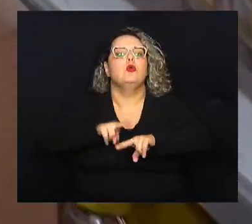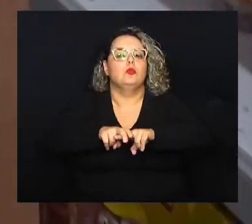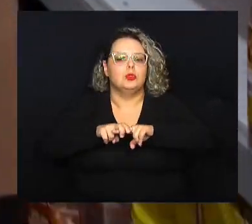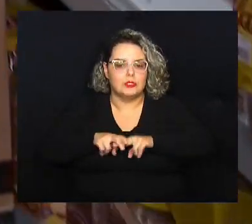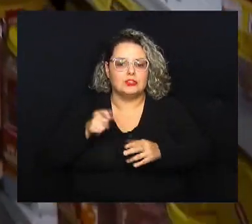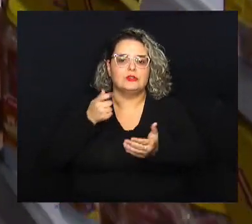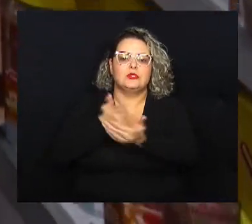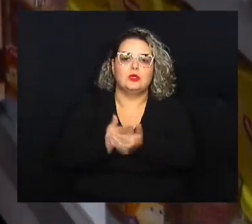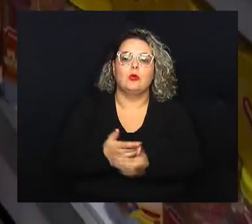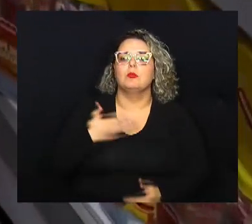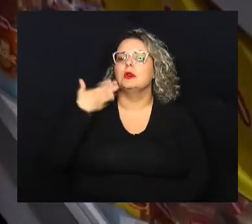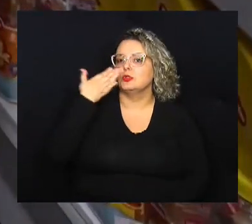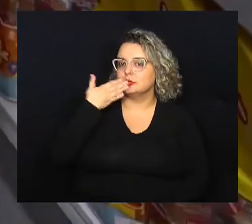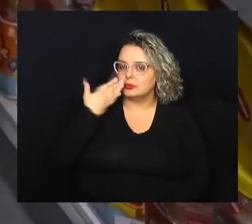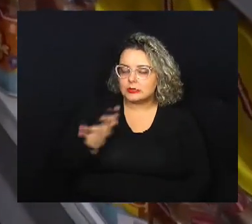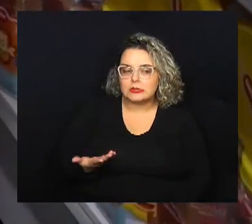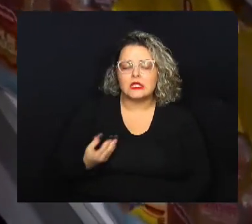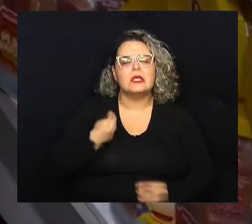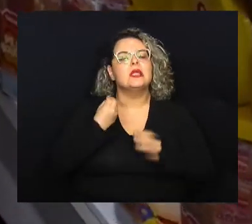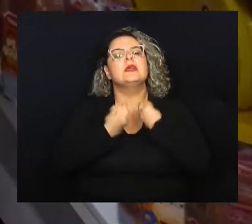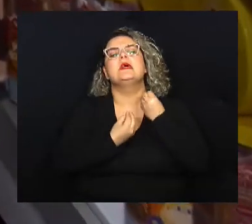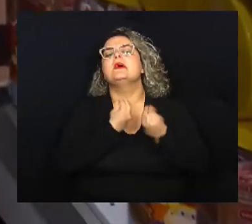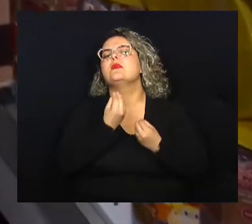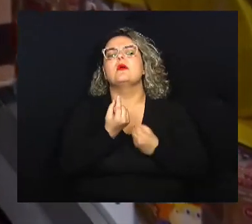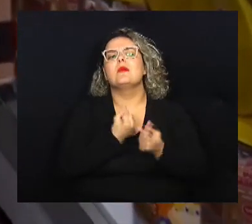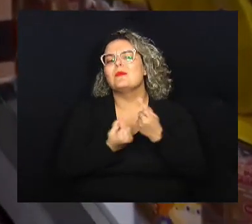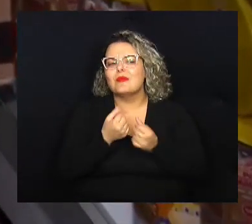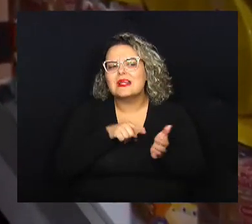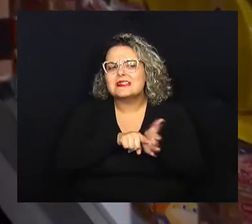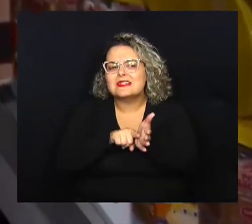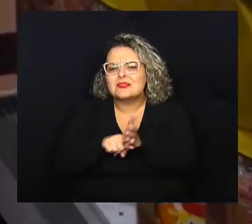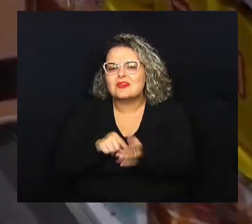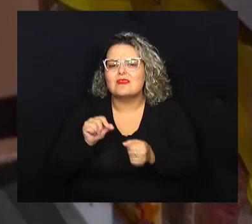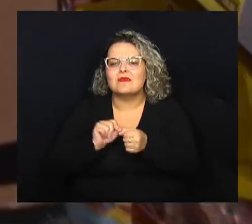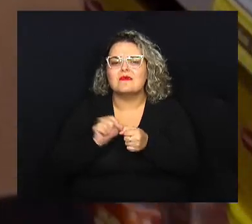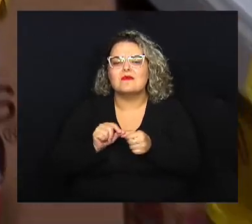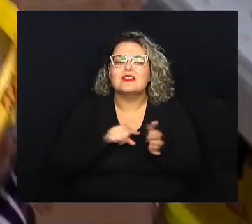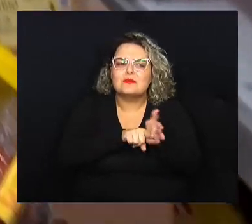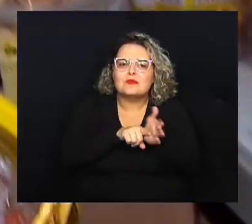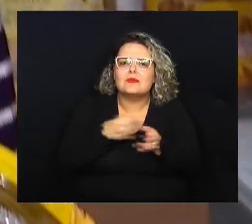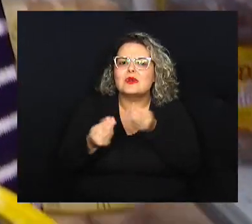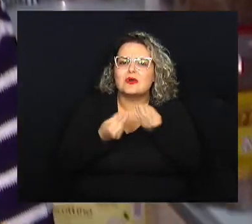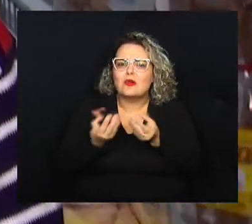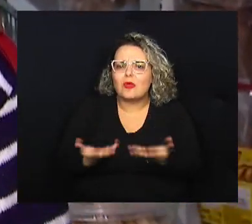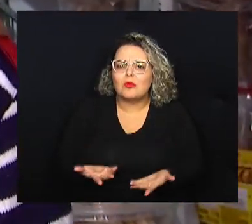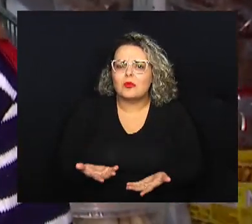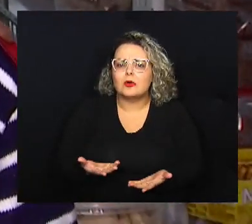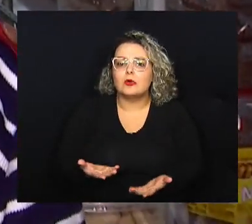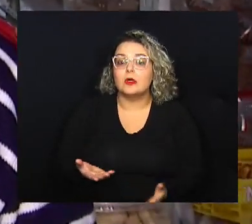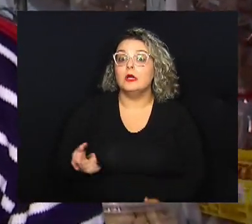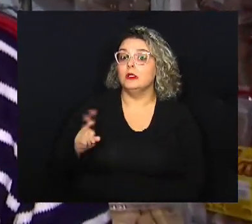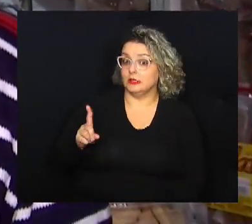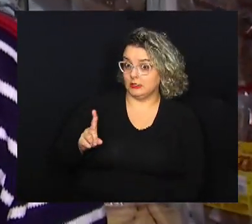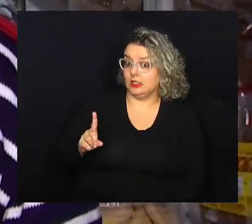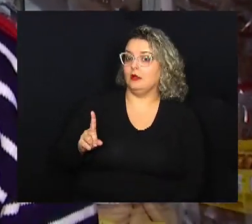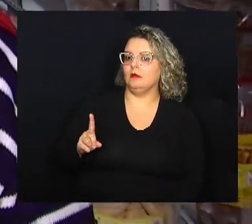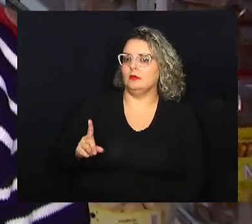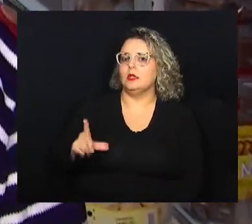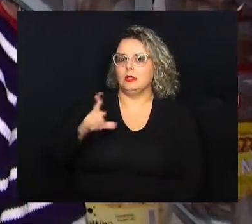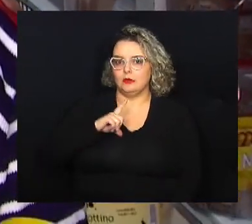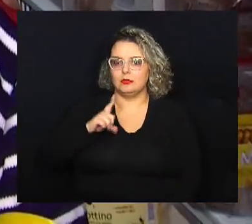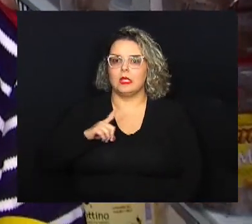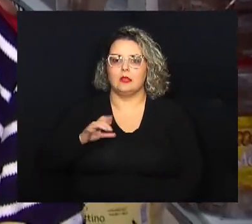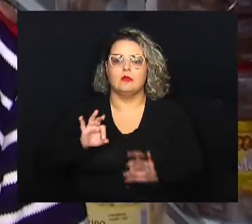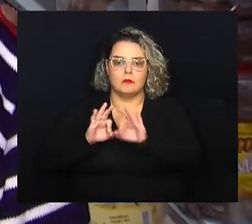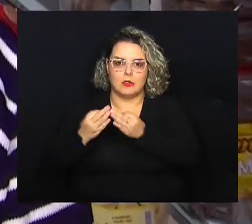comprando doces. E como é que tá os preços? Já pesquisou? Fez uma pesquisa antes? Me conta. Não, mas eu tenho parentes, que eu não sou daqui, mas eu